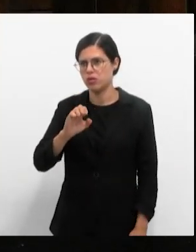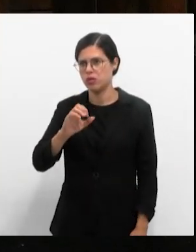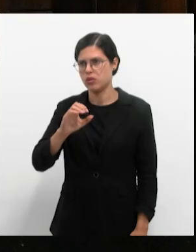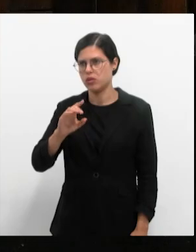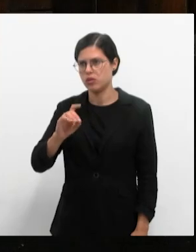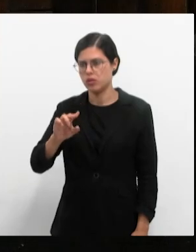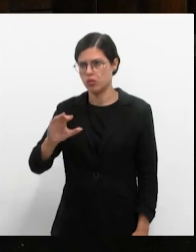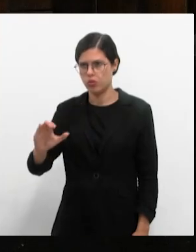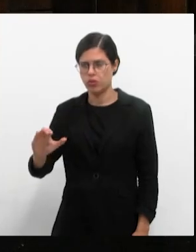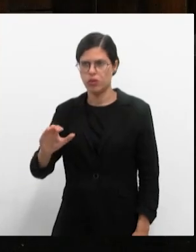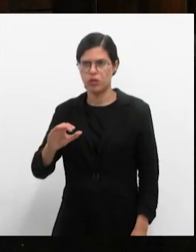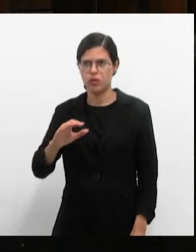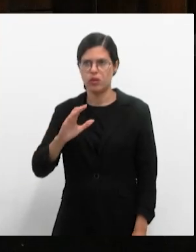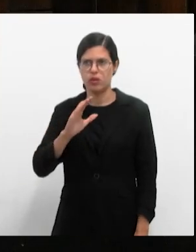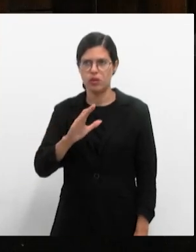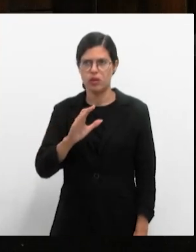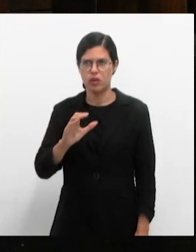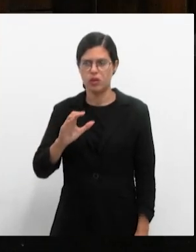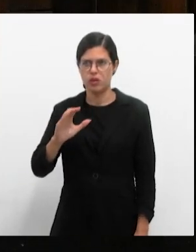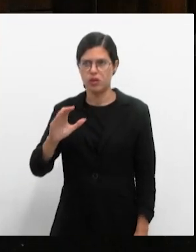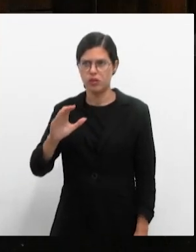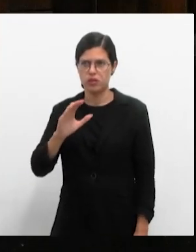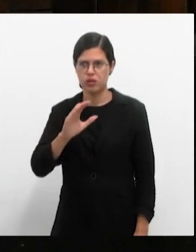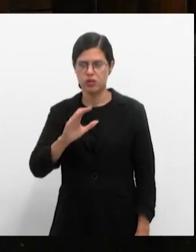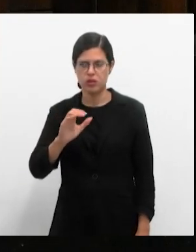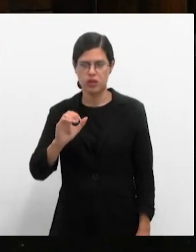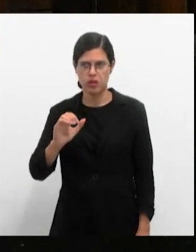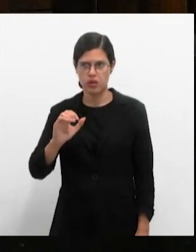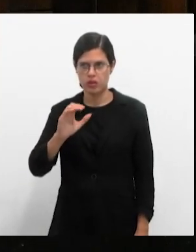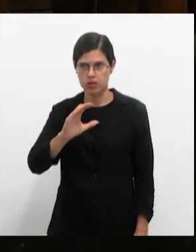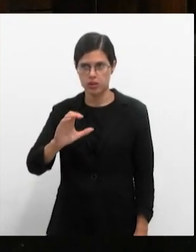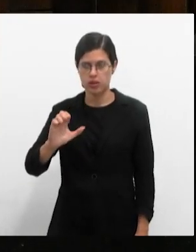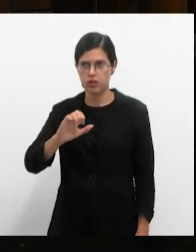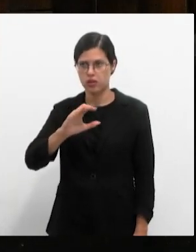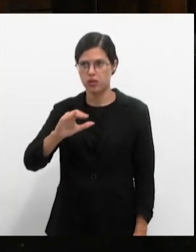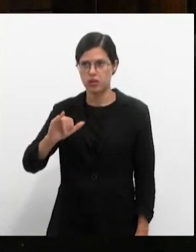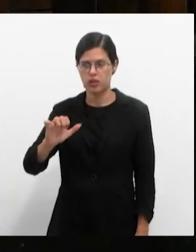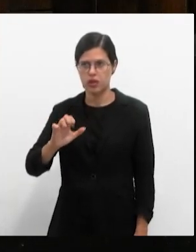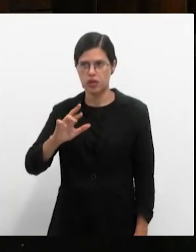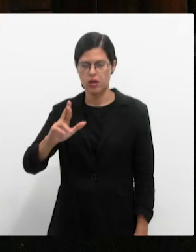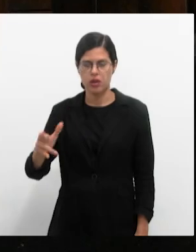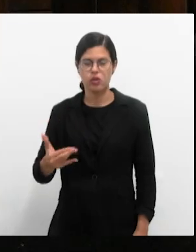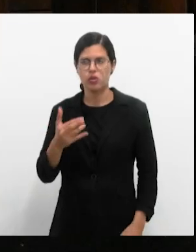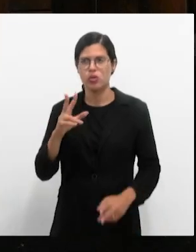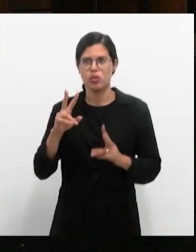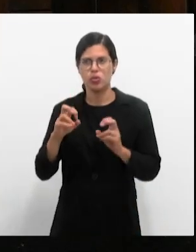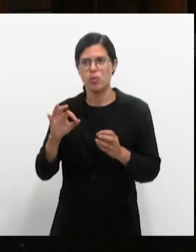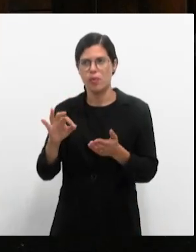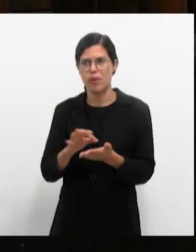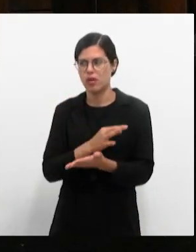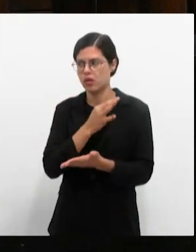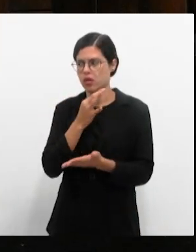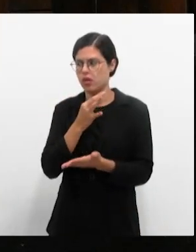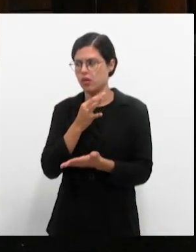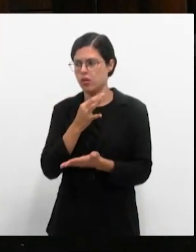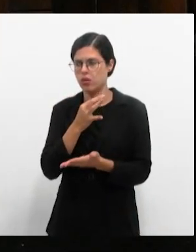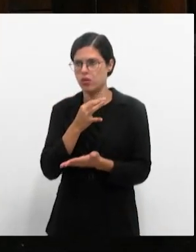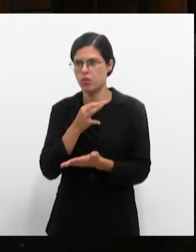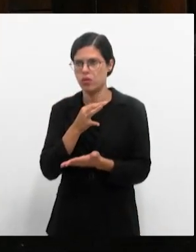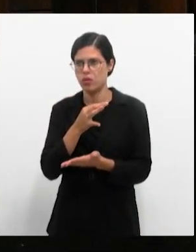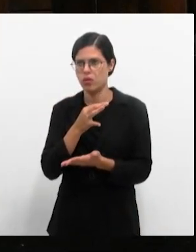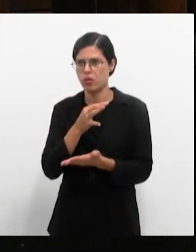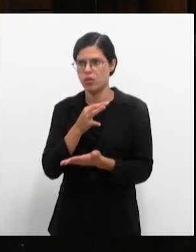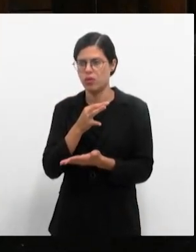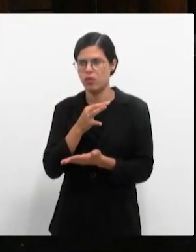SEDUC-CCERJ sobre a extinção de matrículas para